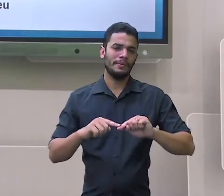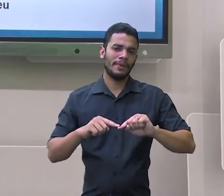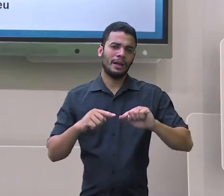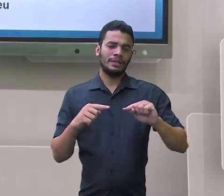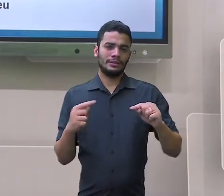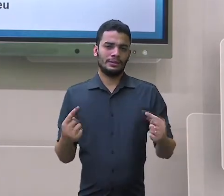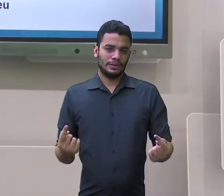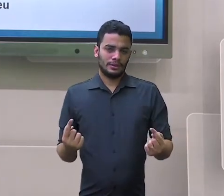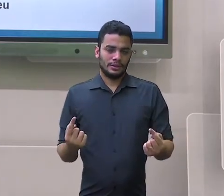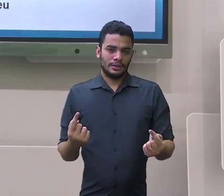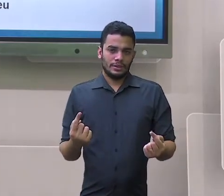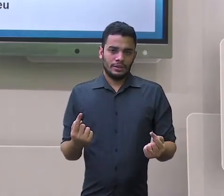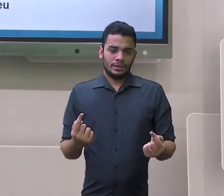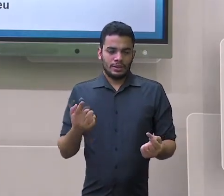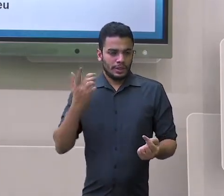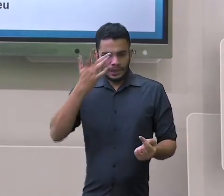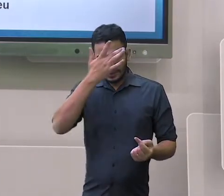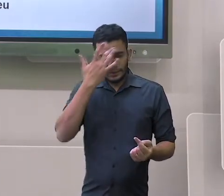pudesse